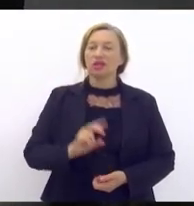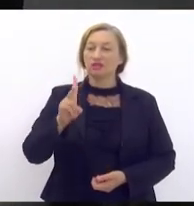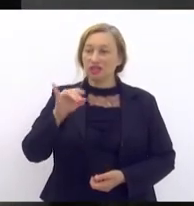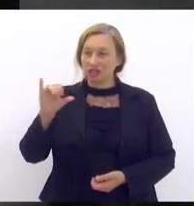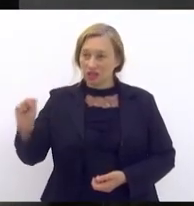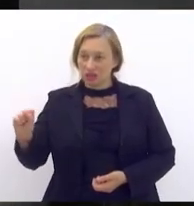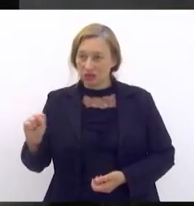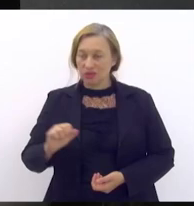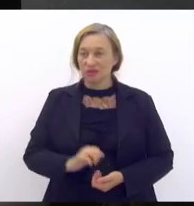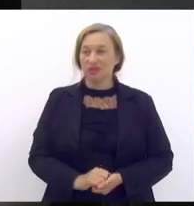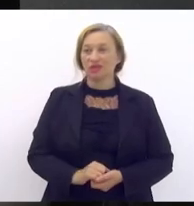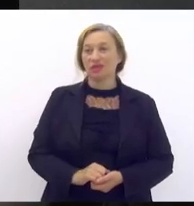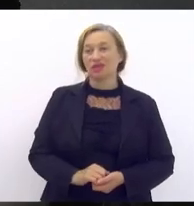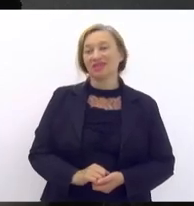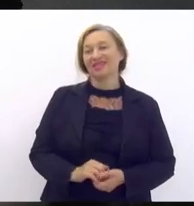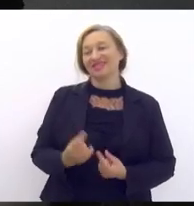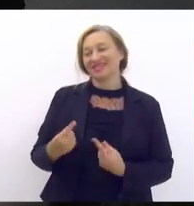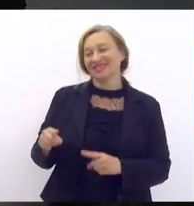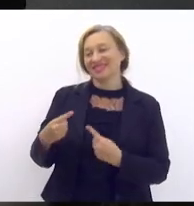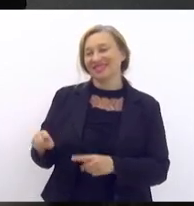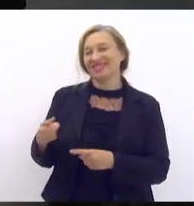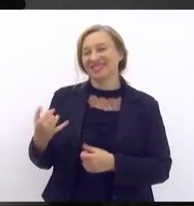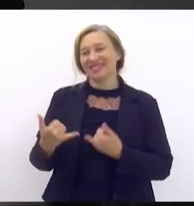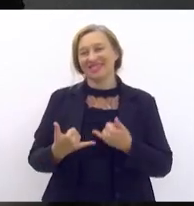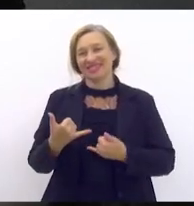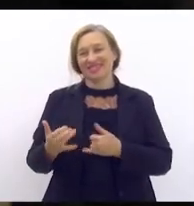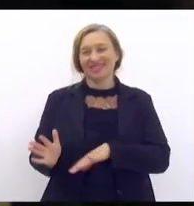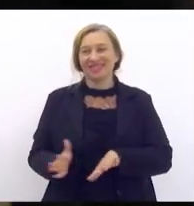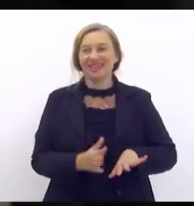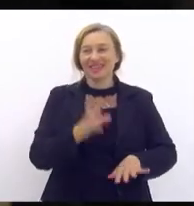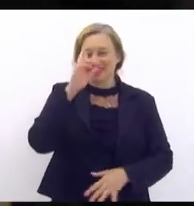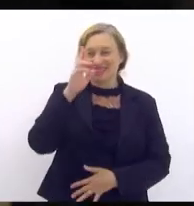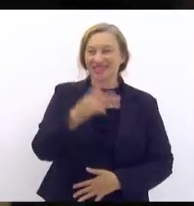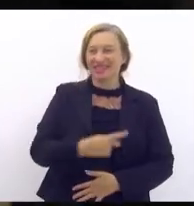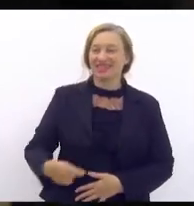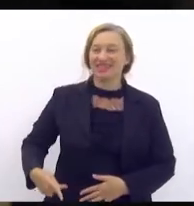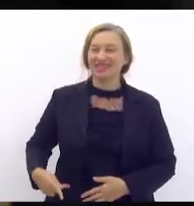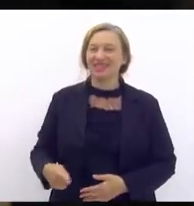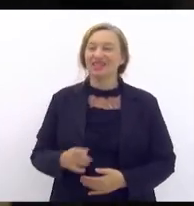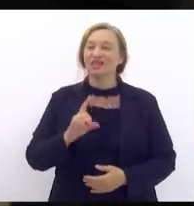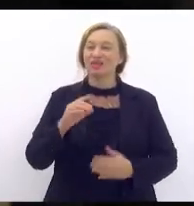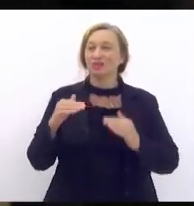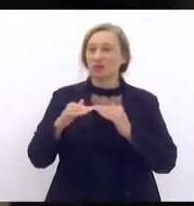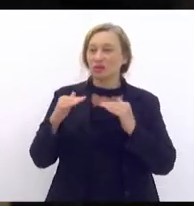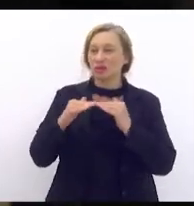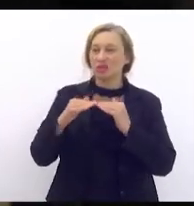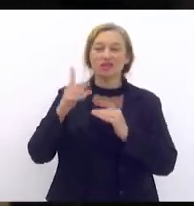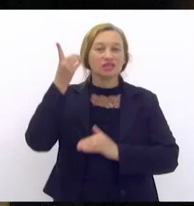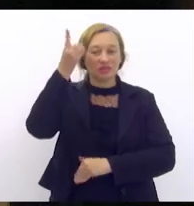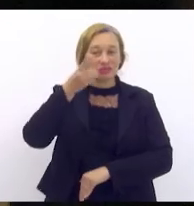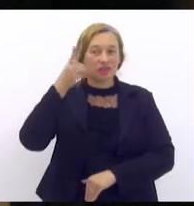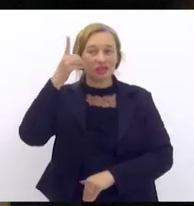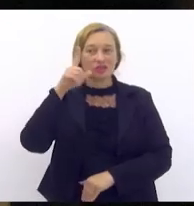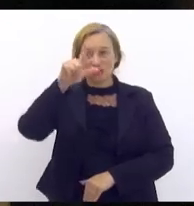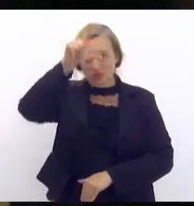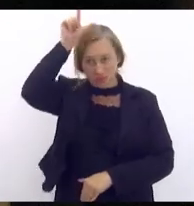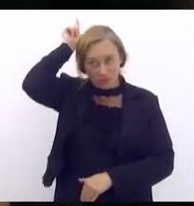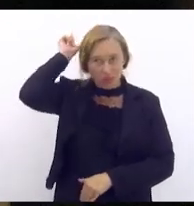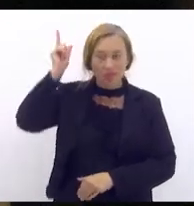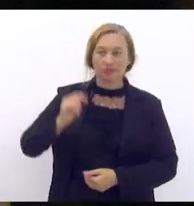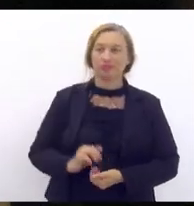Vinícius Cozolino, eu faço para te provocar. Vinícius, por favor. Senhora presidente, eu concordando aqui com o deputado Luiz Paulo,